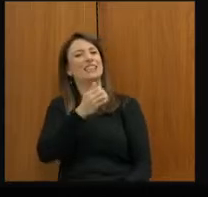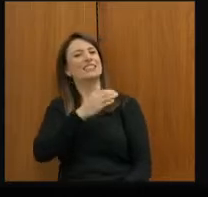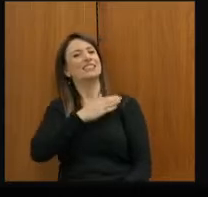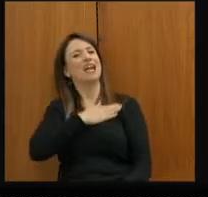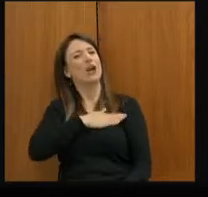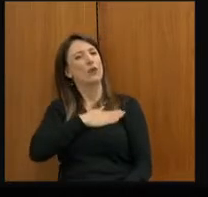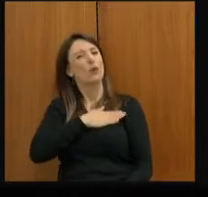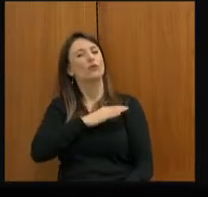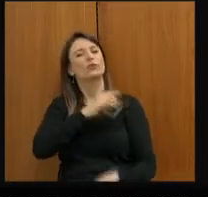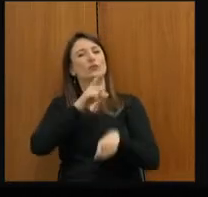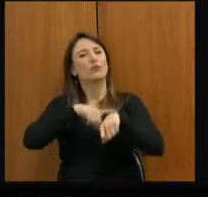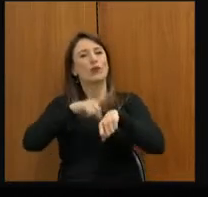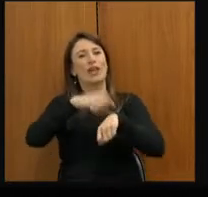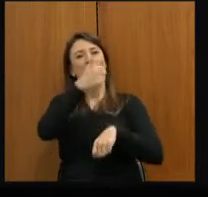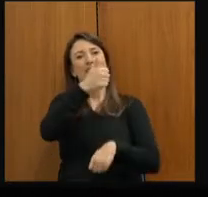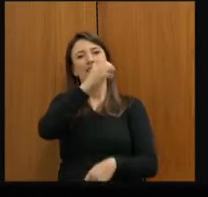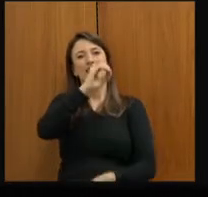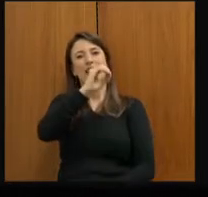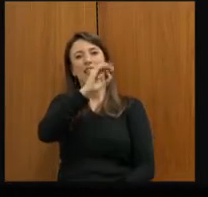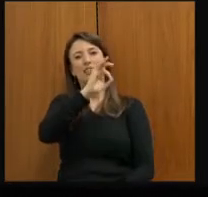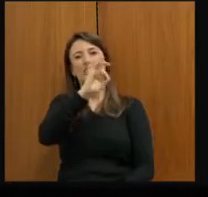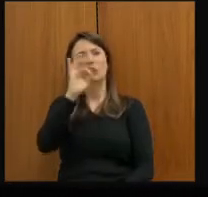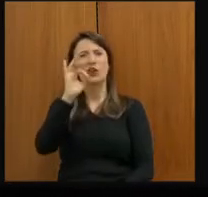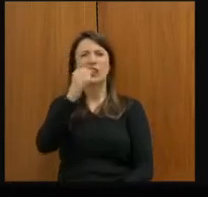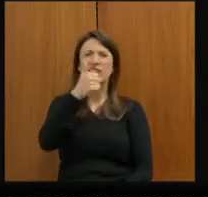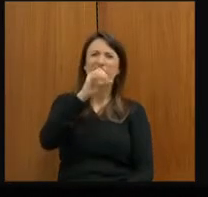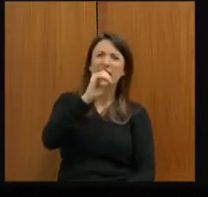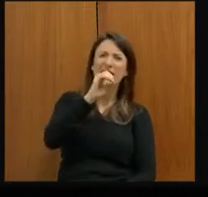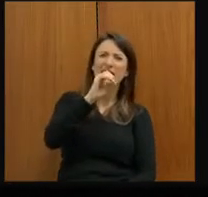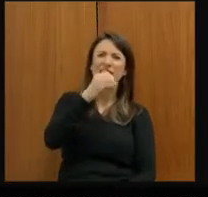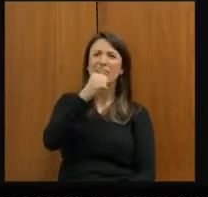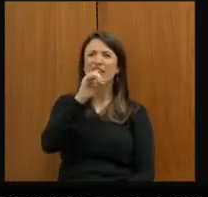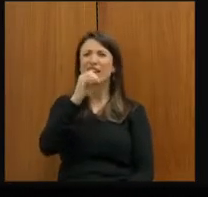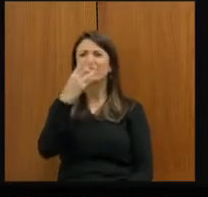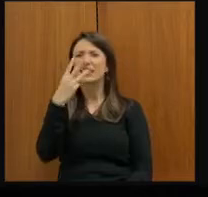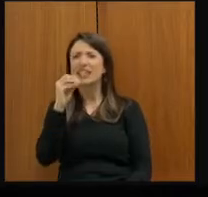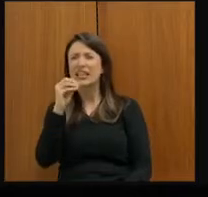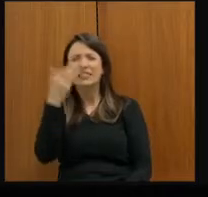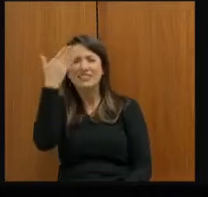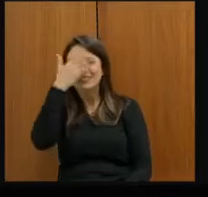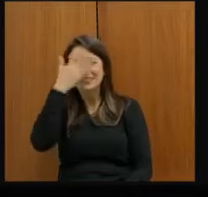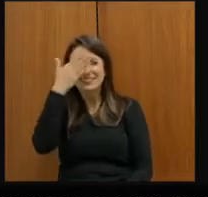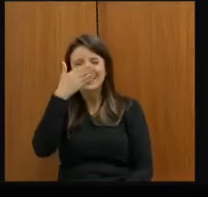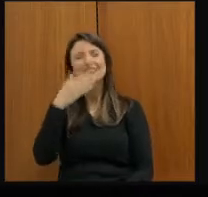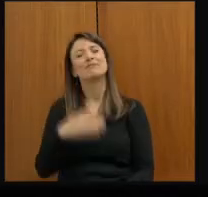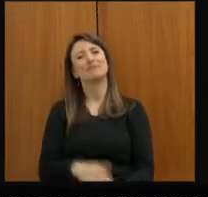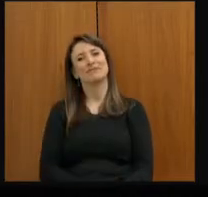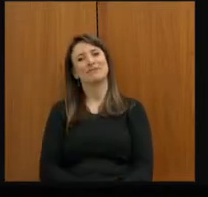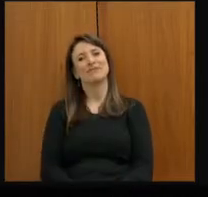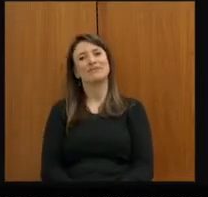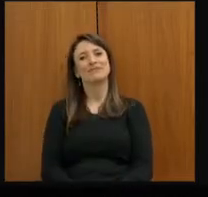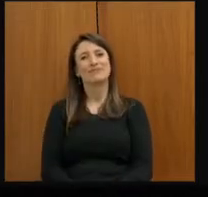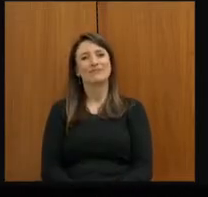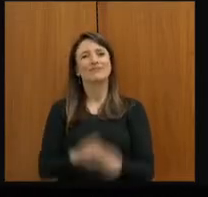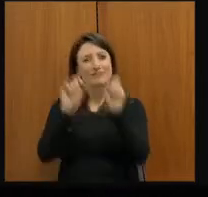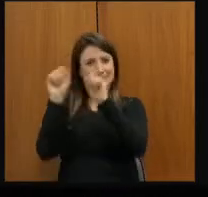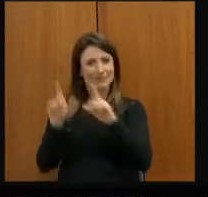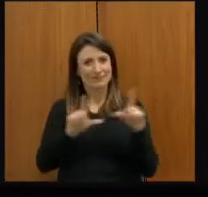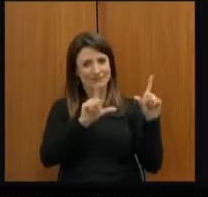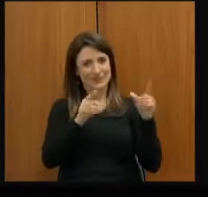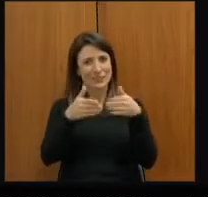10 horas eu não tô chegando o número aqui você dez a dez e meia da manhã me esqueci agora pode passar por favor